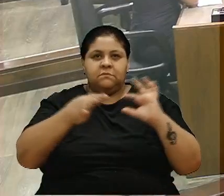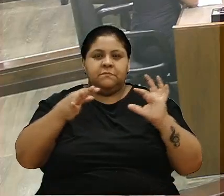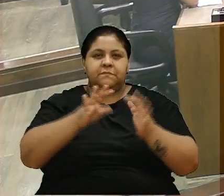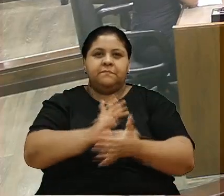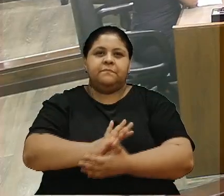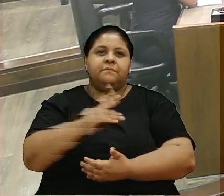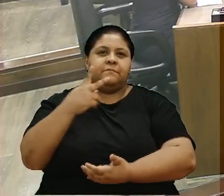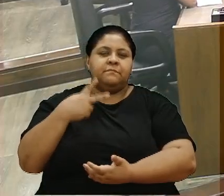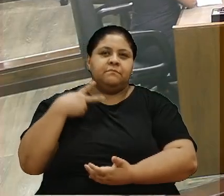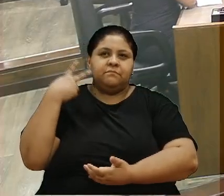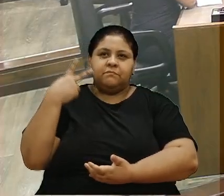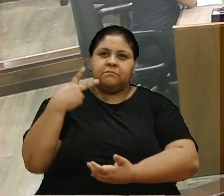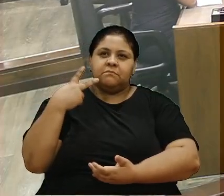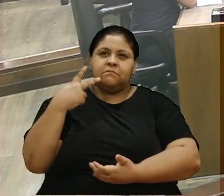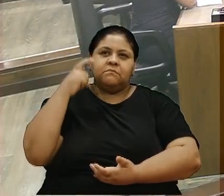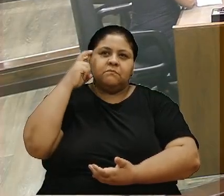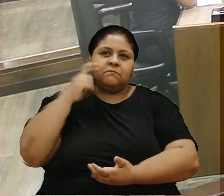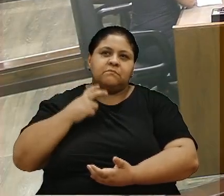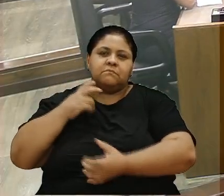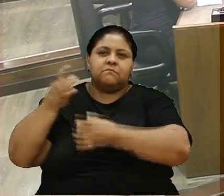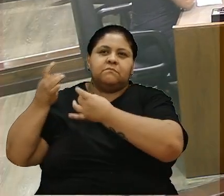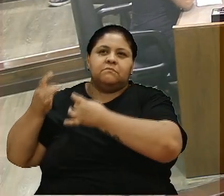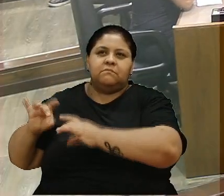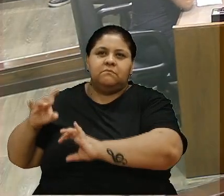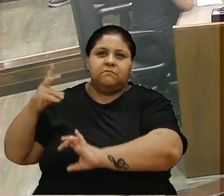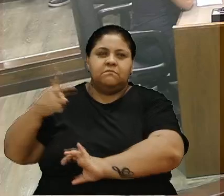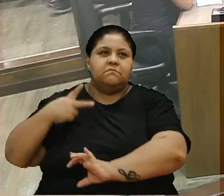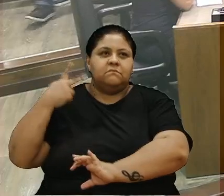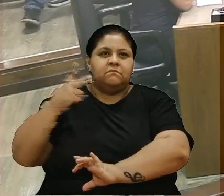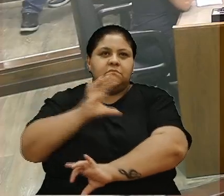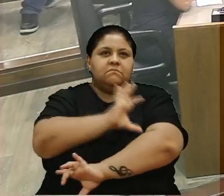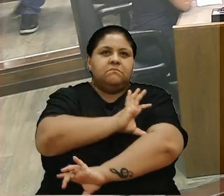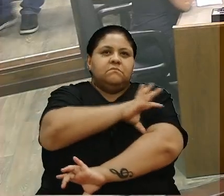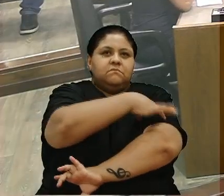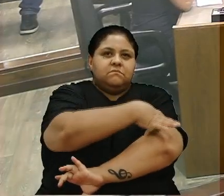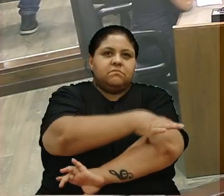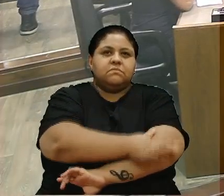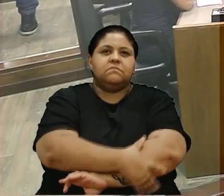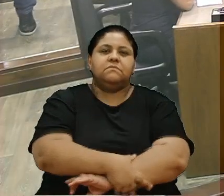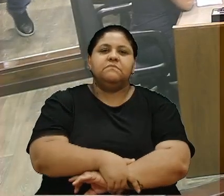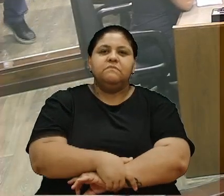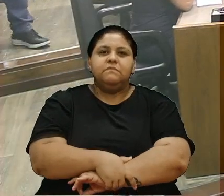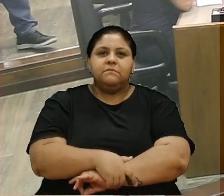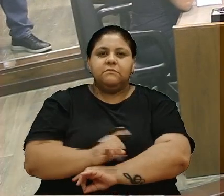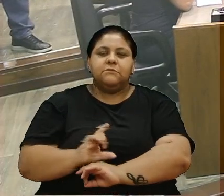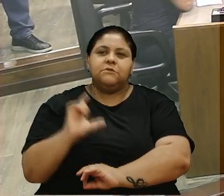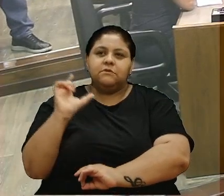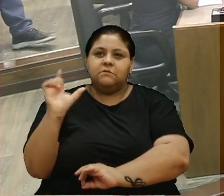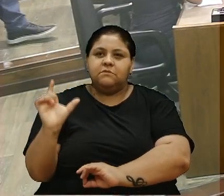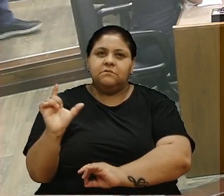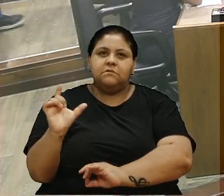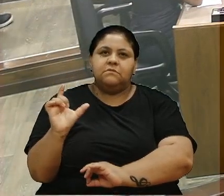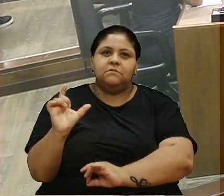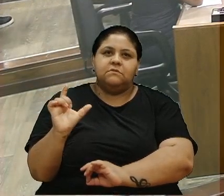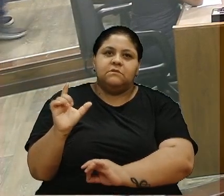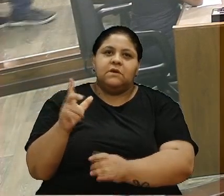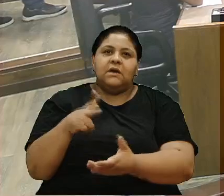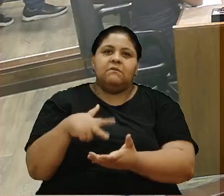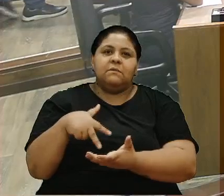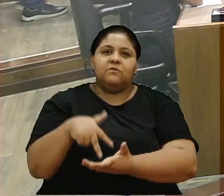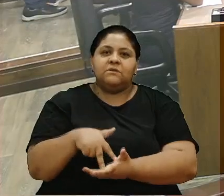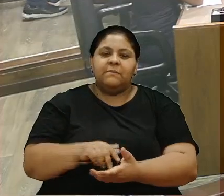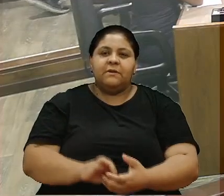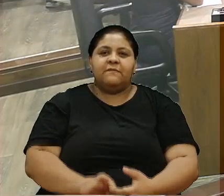Irmão, vereador Daniel Santos, prejudicado. Vereador Ramon Teles, com a palavra da tribuna.